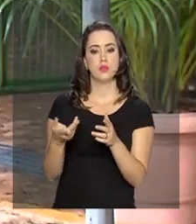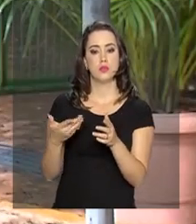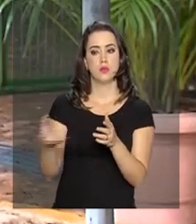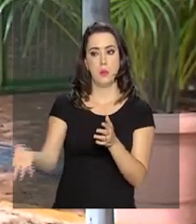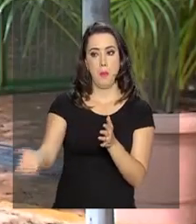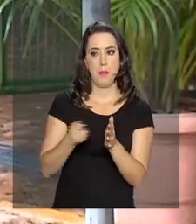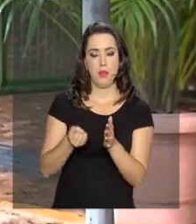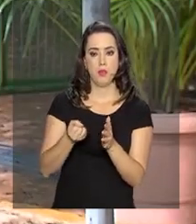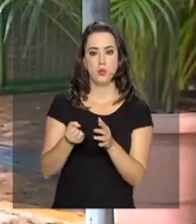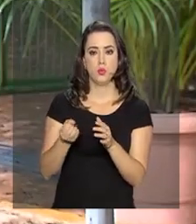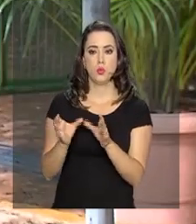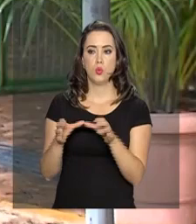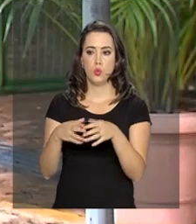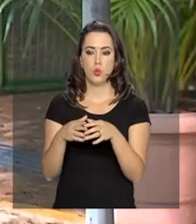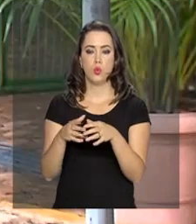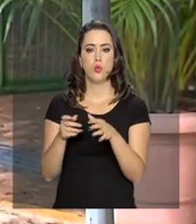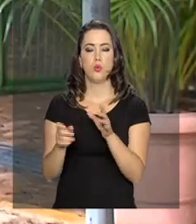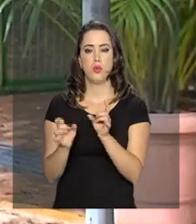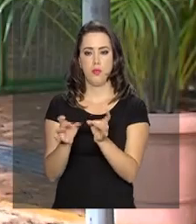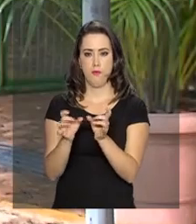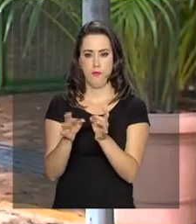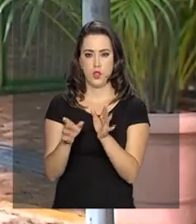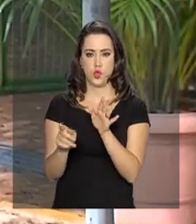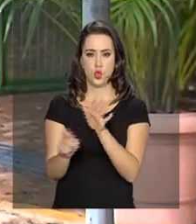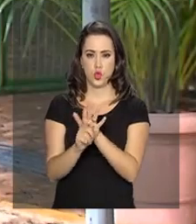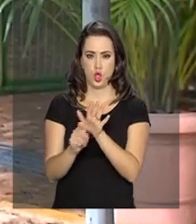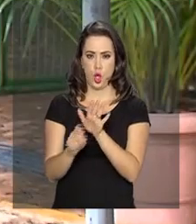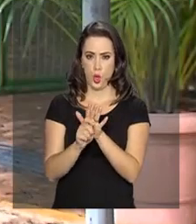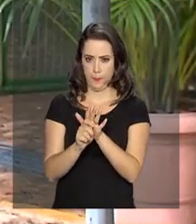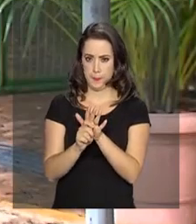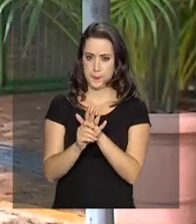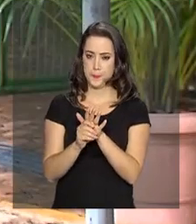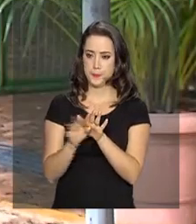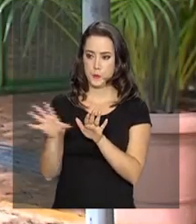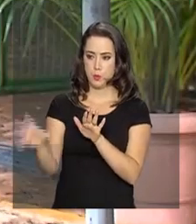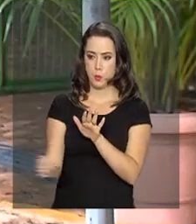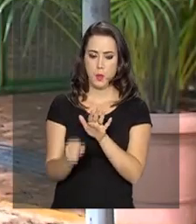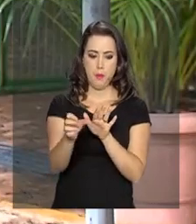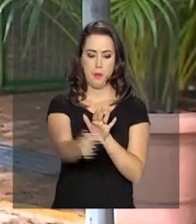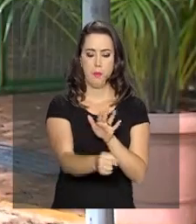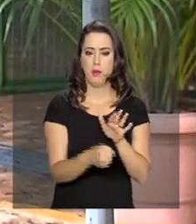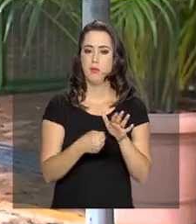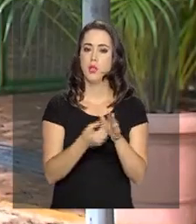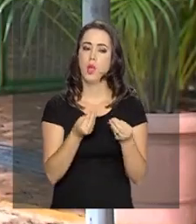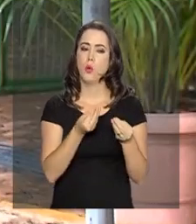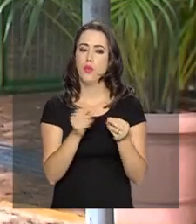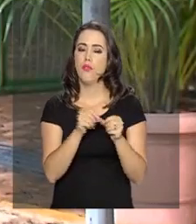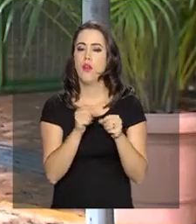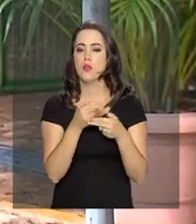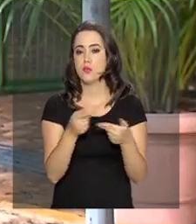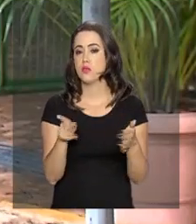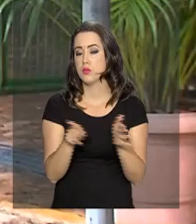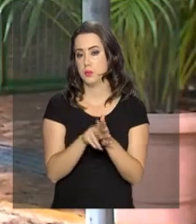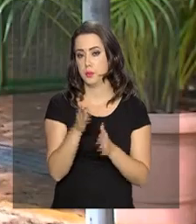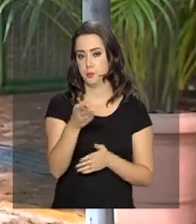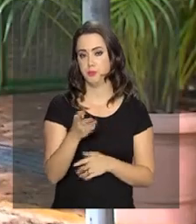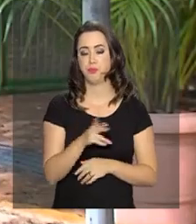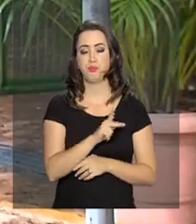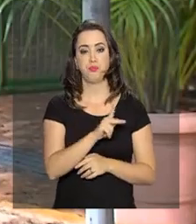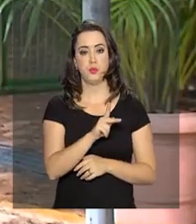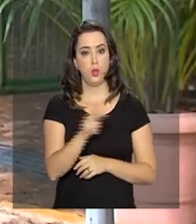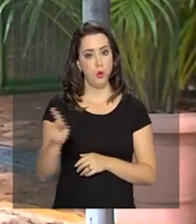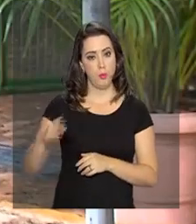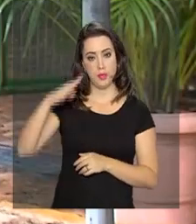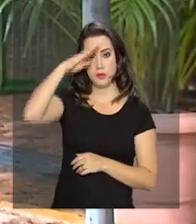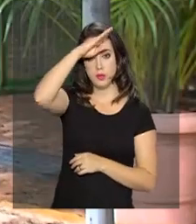recuperados do tráfico de drogas. Bom, falando agora sobre a agenda do presidente eleito Jair Bolsonaro, hoje ele está no estado de São Paulo e logo